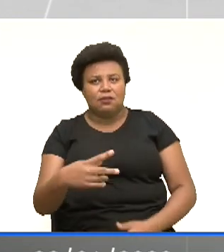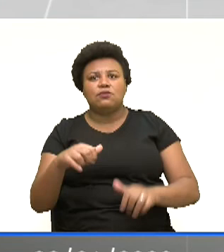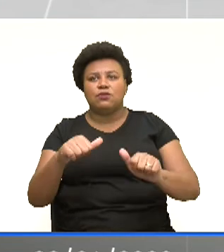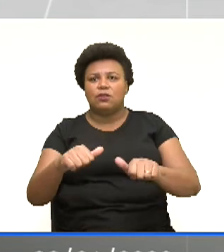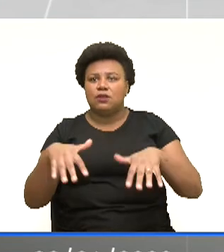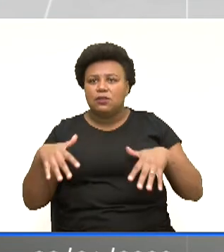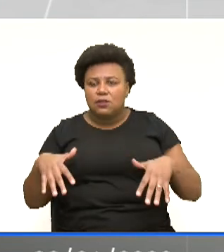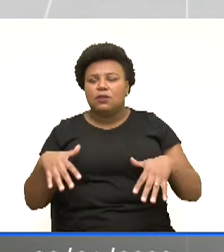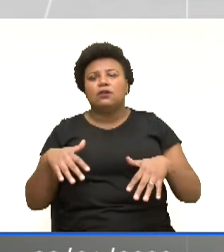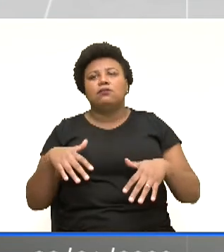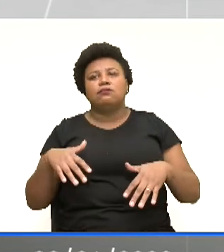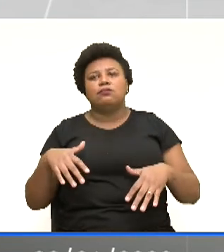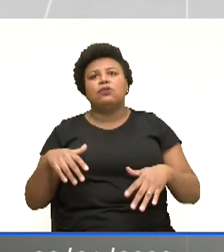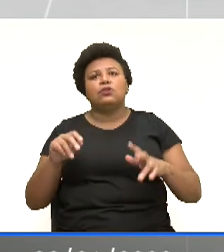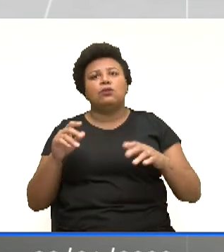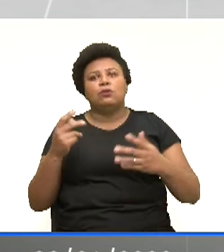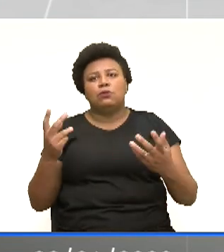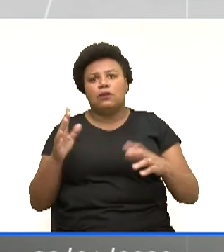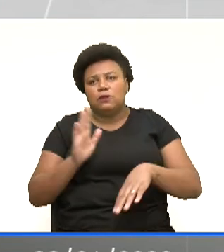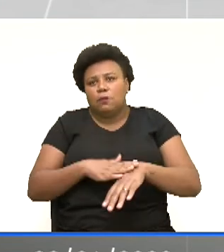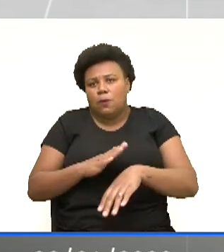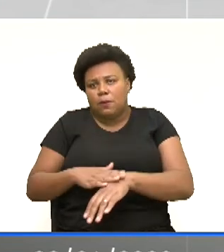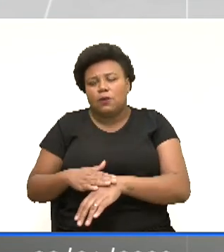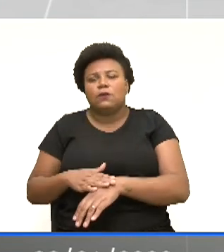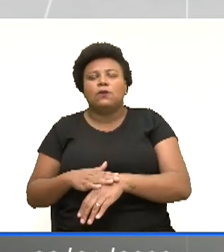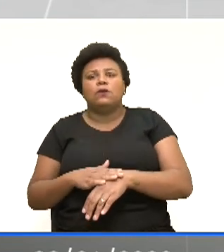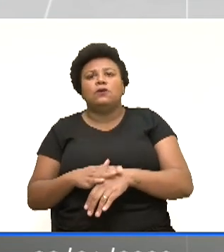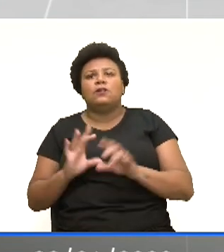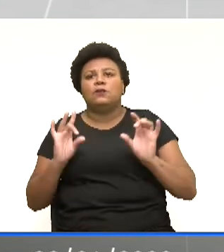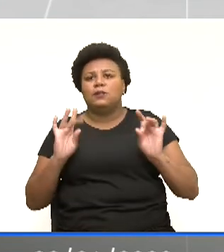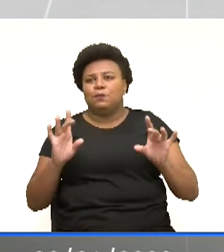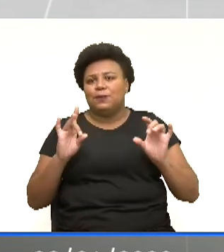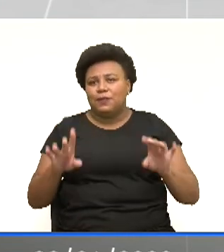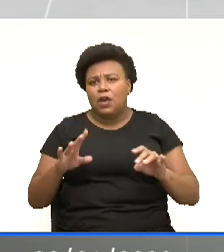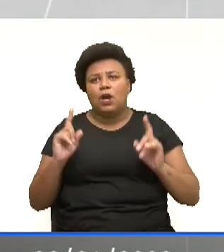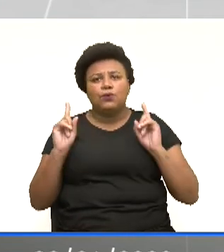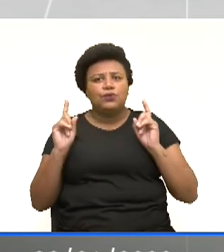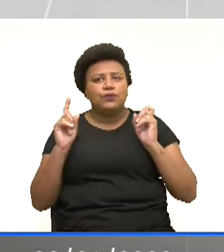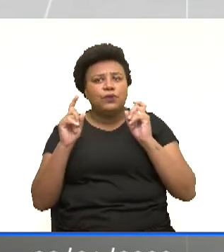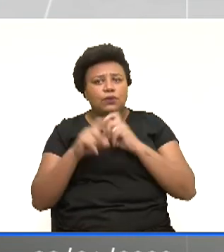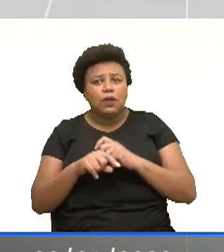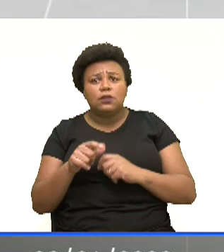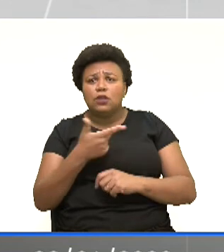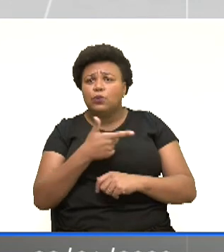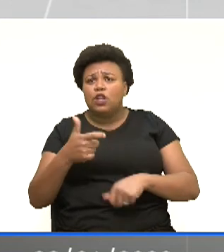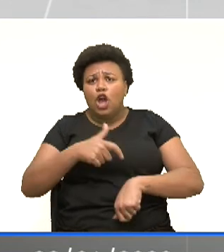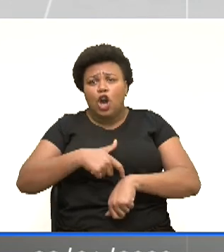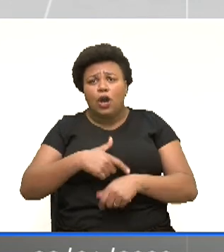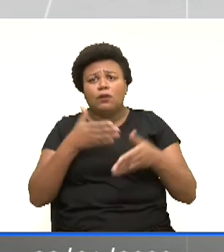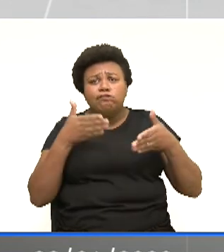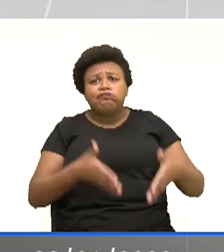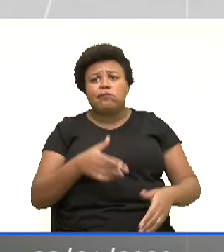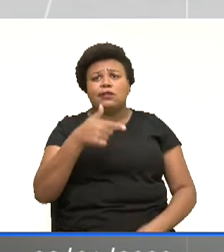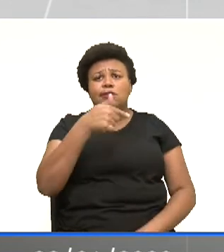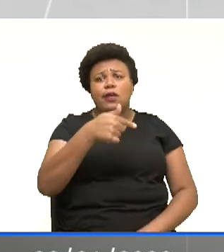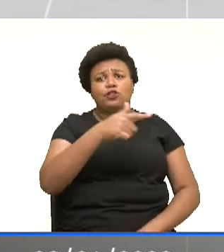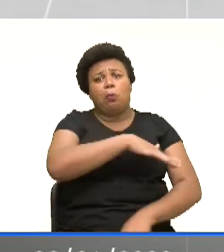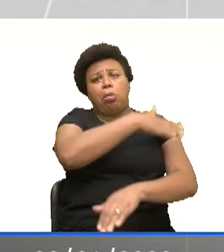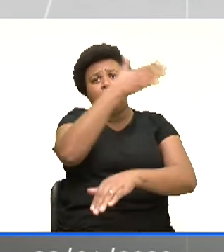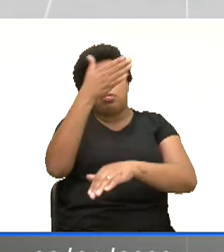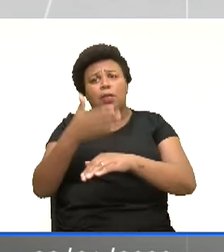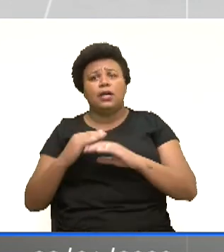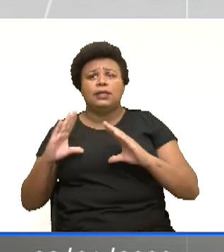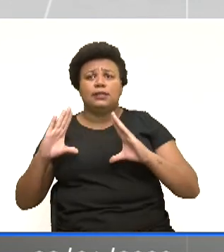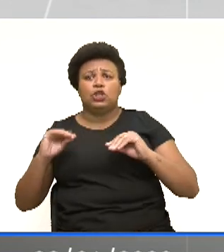Assembleia, tocando nesse momento de... especial, de dificuldade, não tendo hora, começa às 7 da manhã e vai até